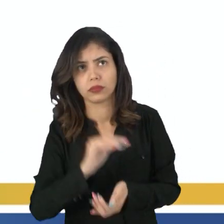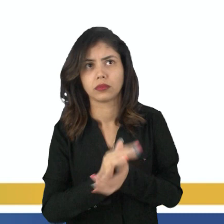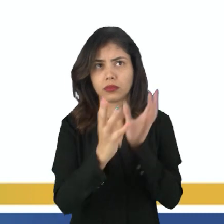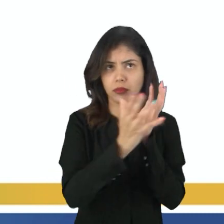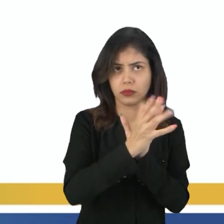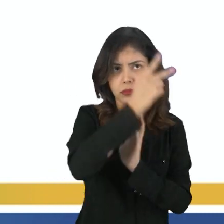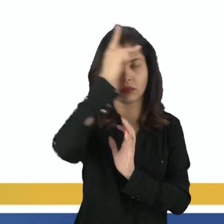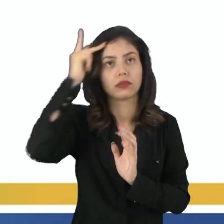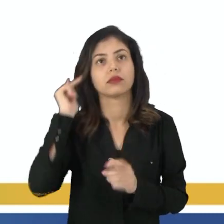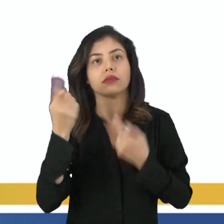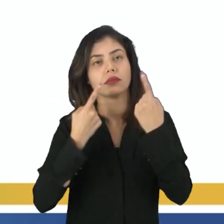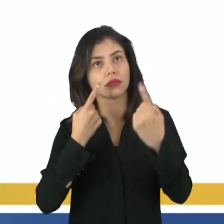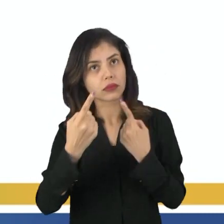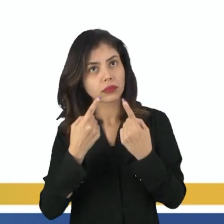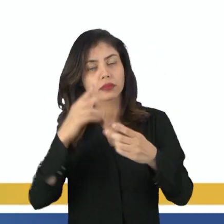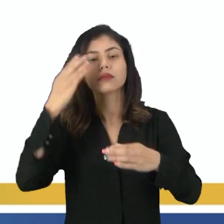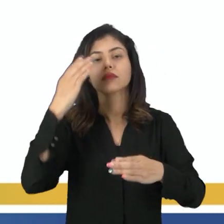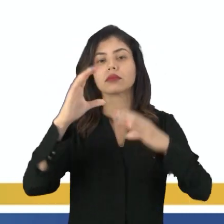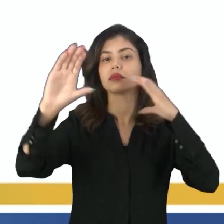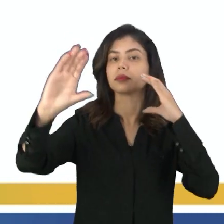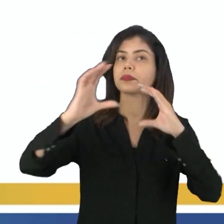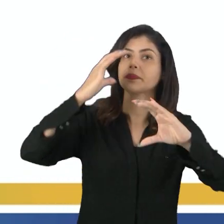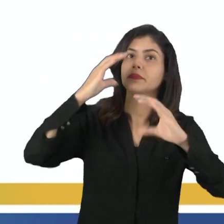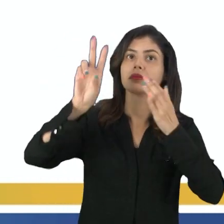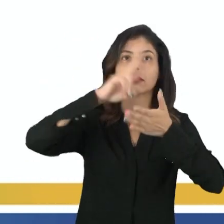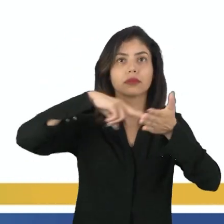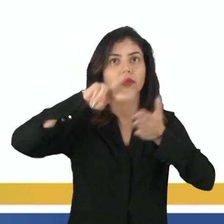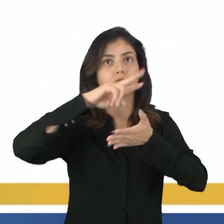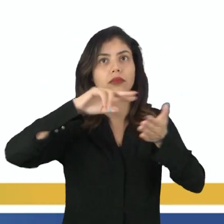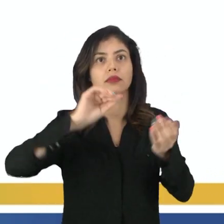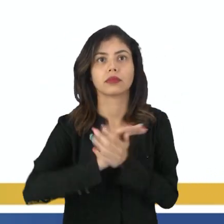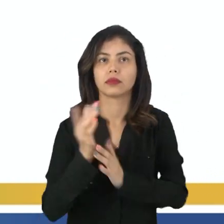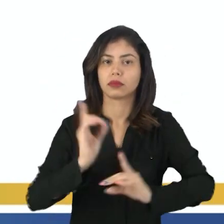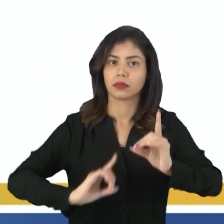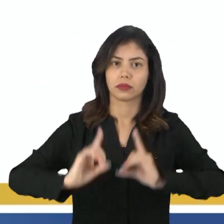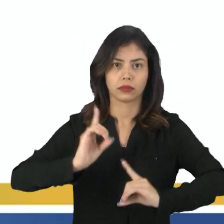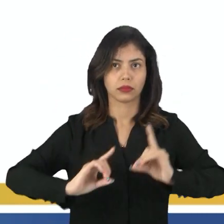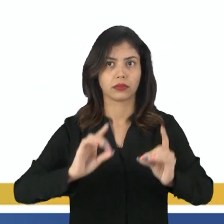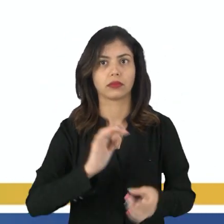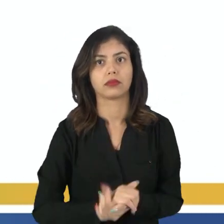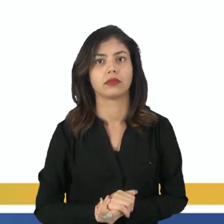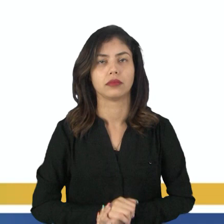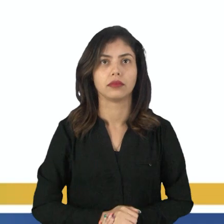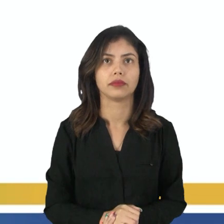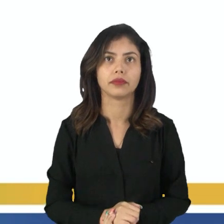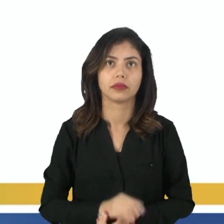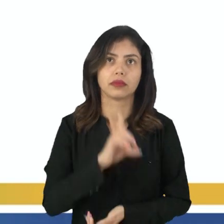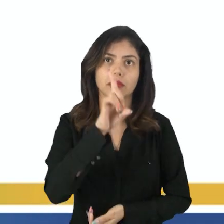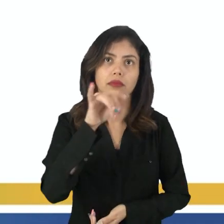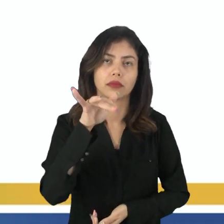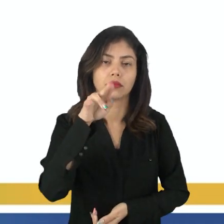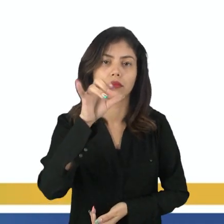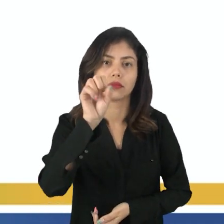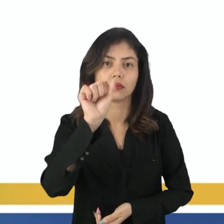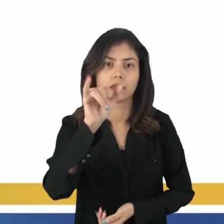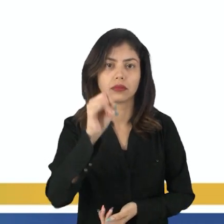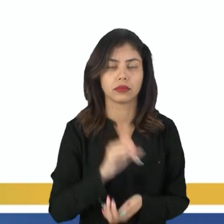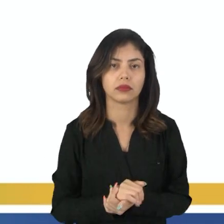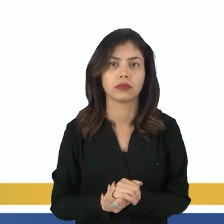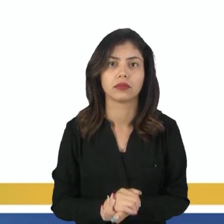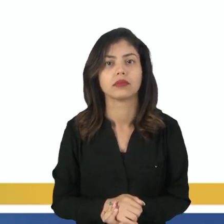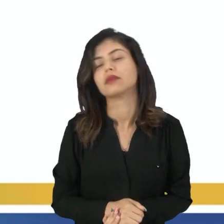um conjunto de pessoas que cantavam e dançavam homenageando Dionísio. Então, essas pessoas estavam ali